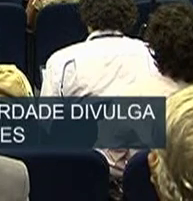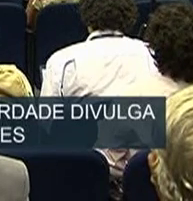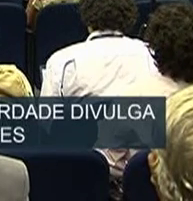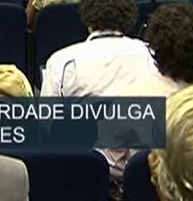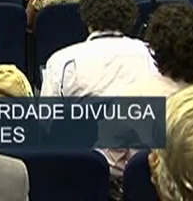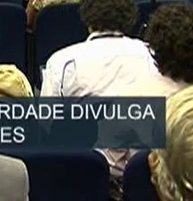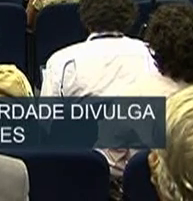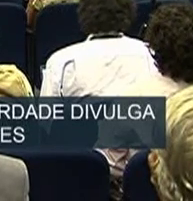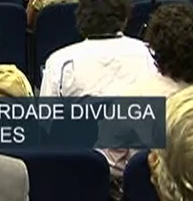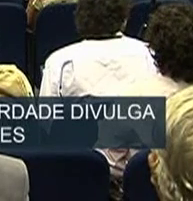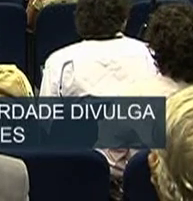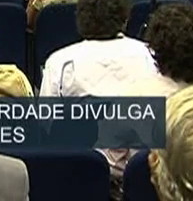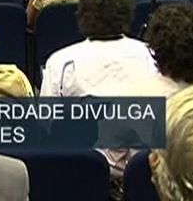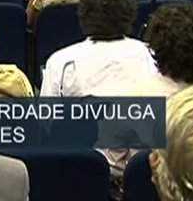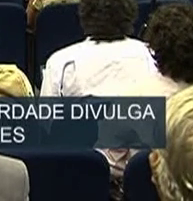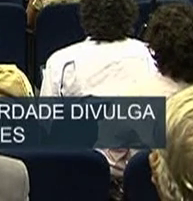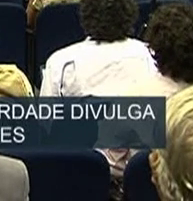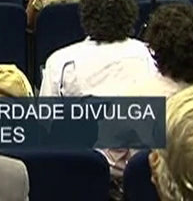Maria Rita, desculpe.